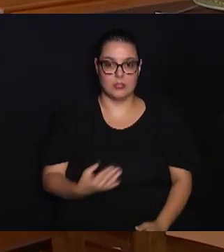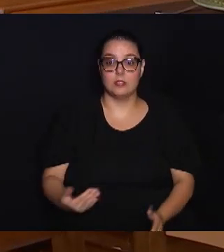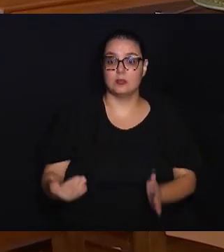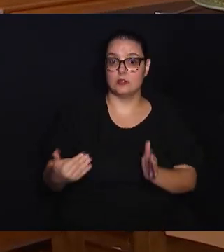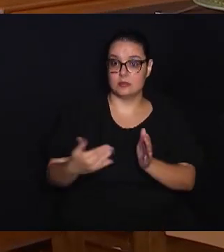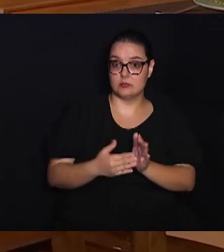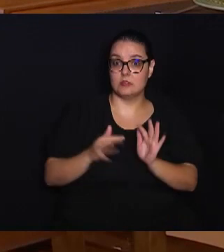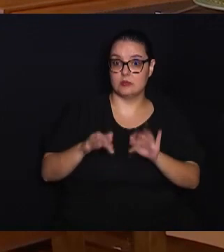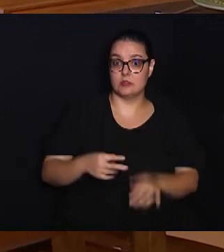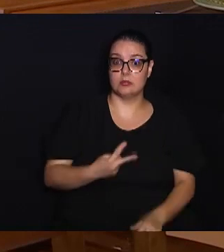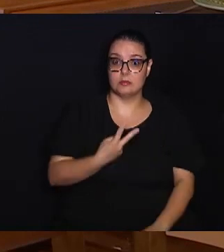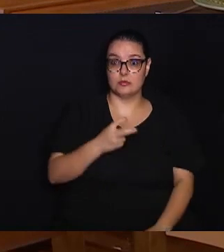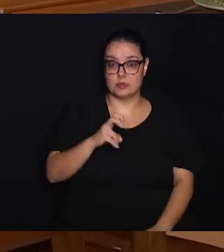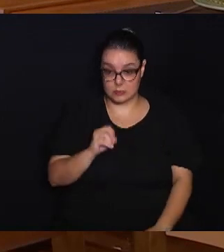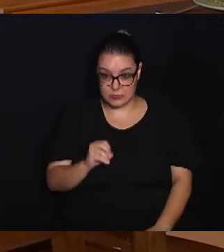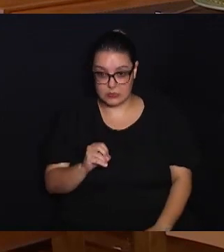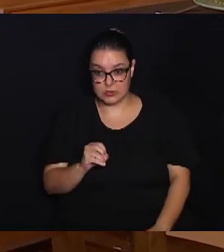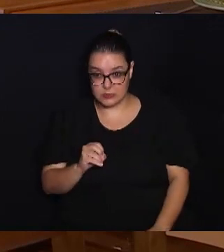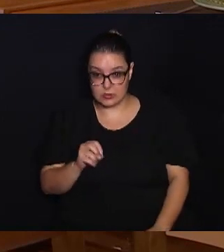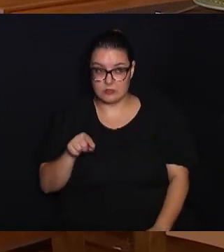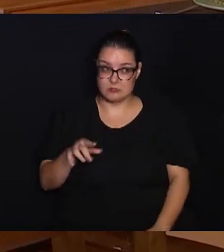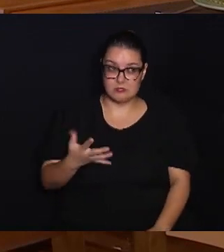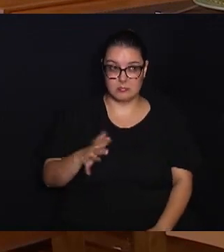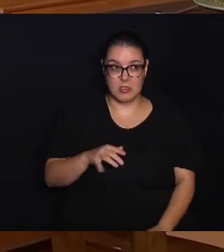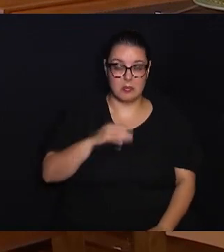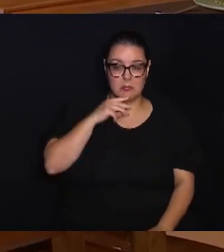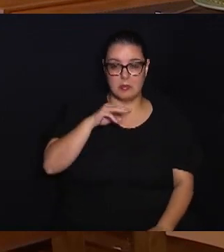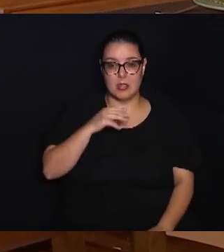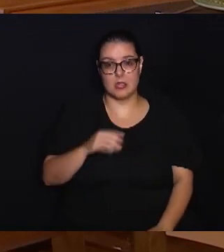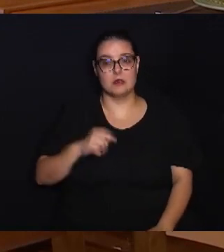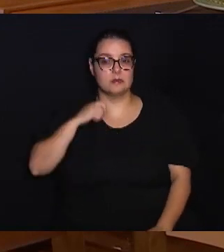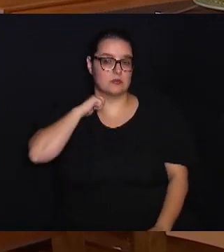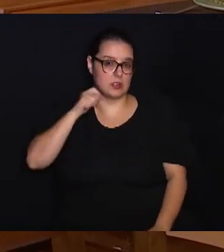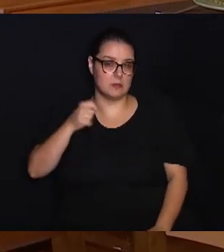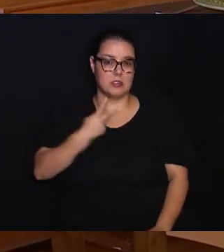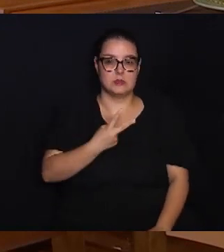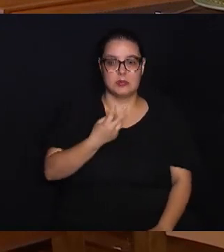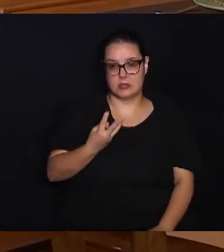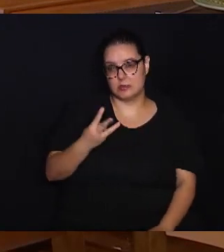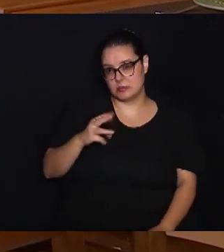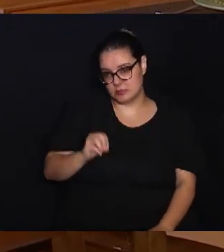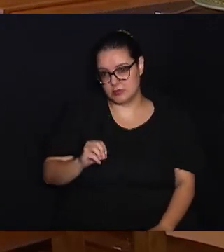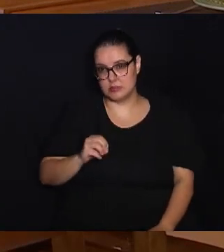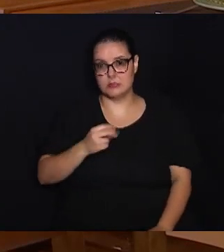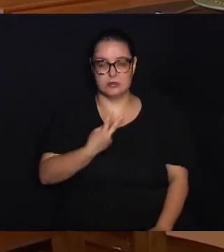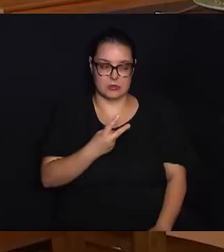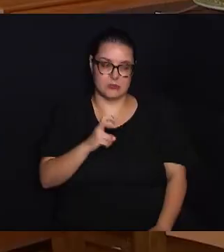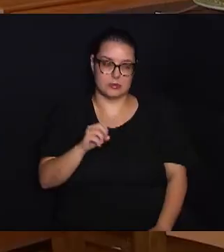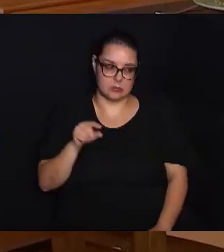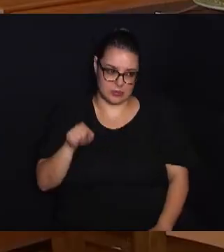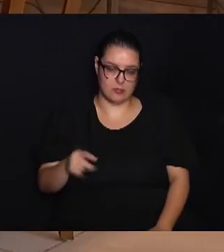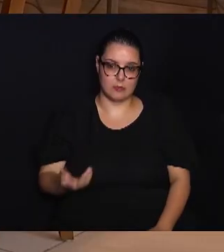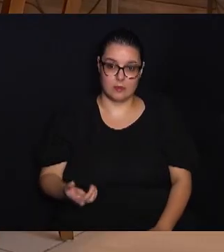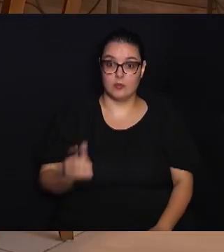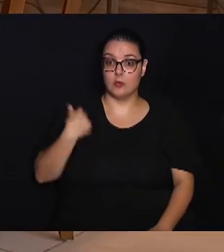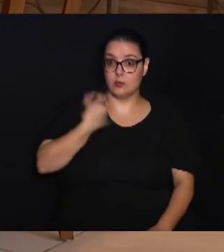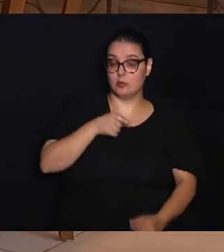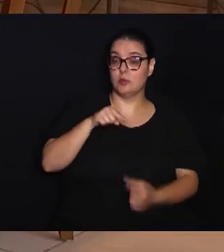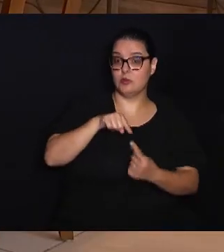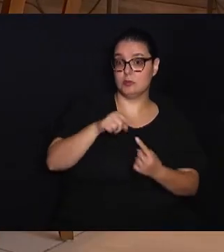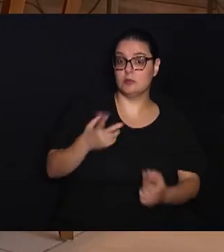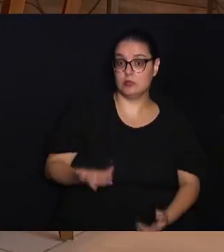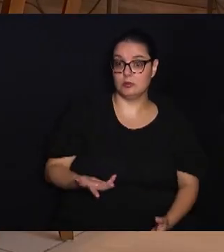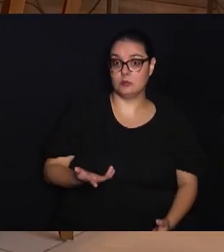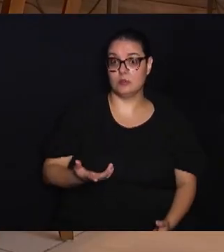espero chegar no final de 2024 com 200.000 e até Março Abril a gente projeta chegar no seus 230 250.000 o nosso